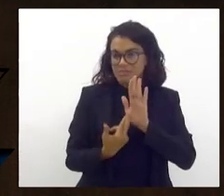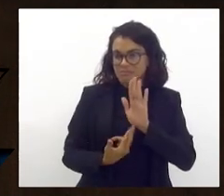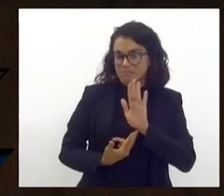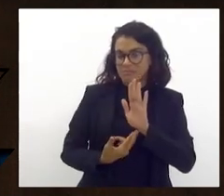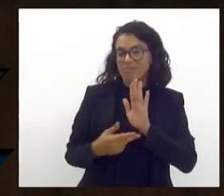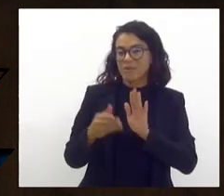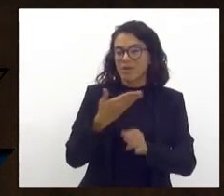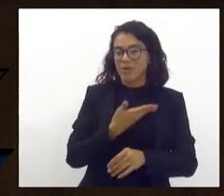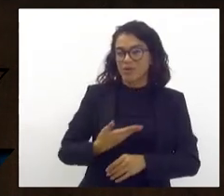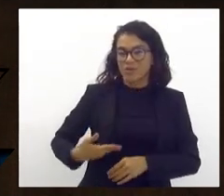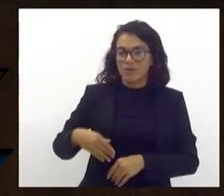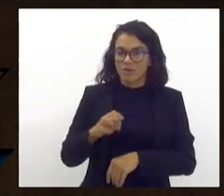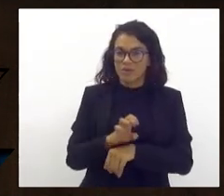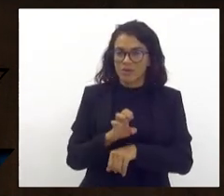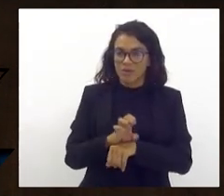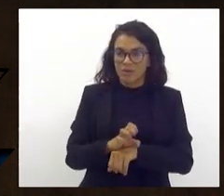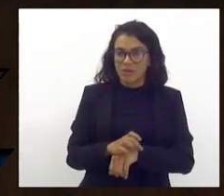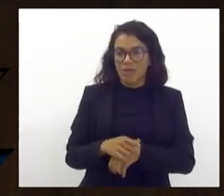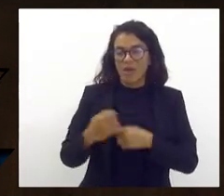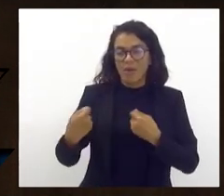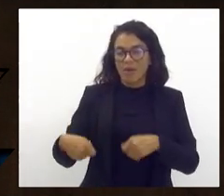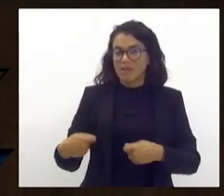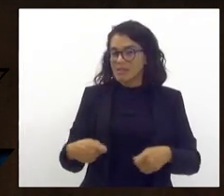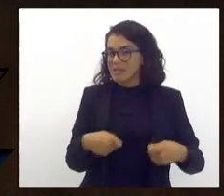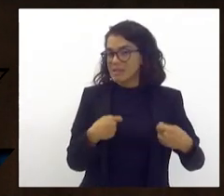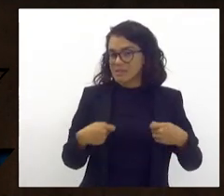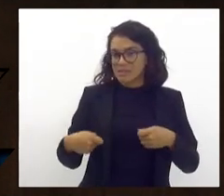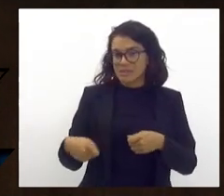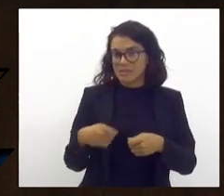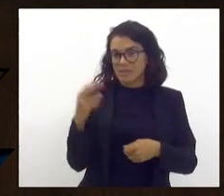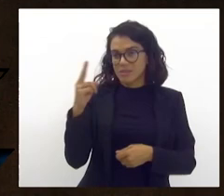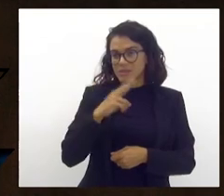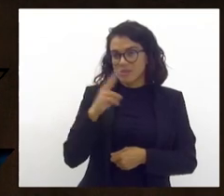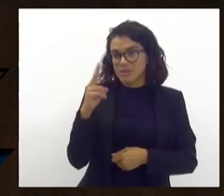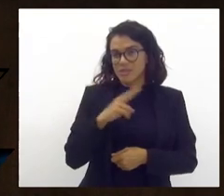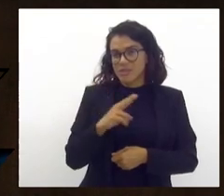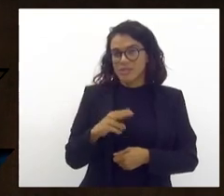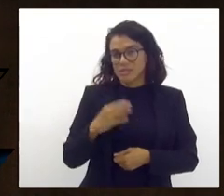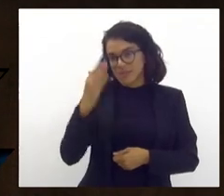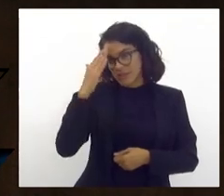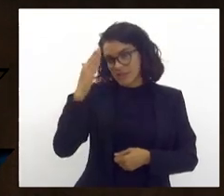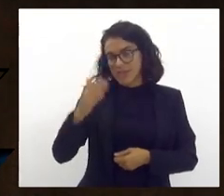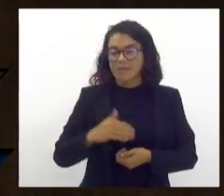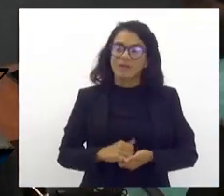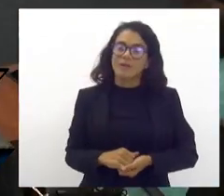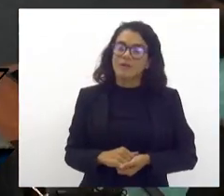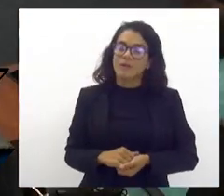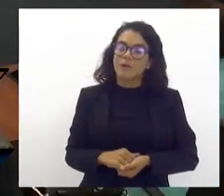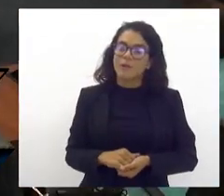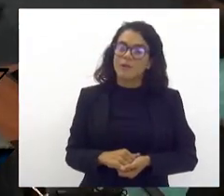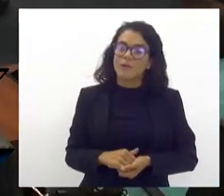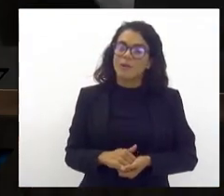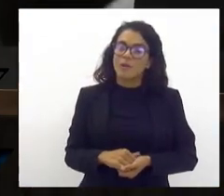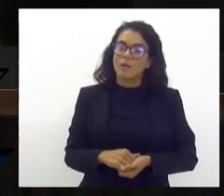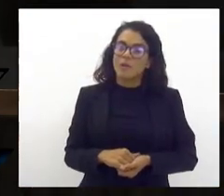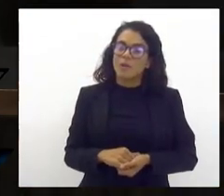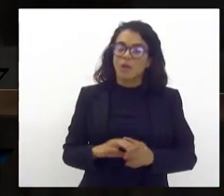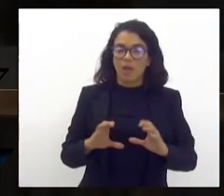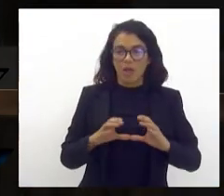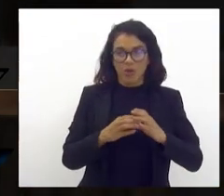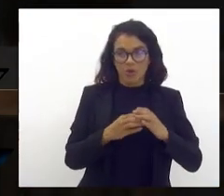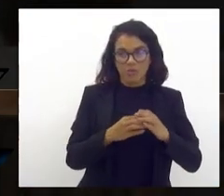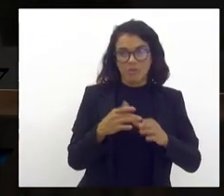breve pelo governador do Estado. Isso é uma necessidade, é uma urgência, senhor presidente. Muito obrigado. Obrigado, deputada Renata. Pela Comissão